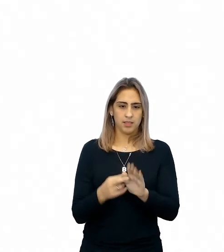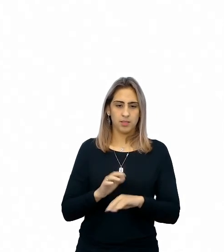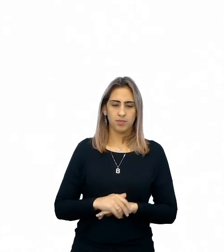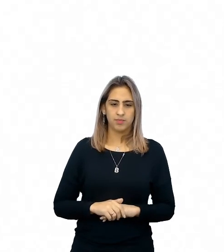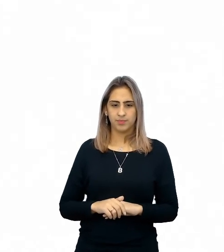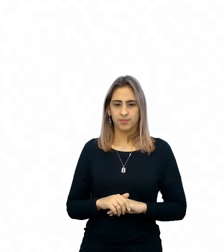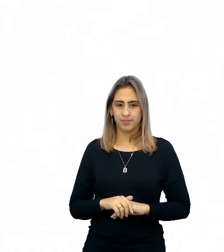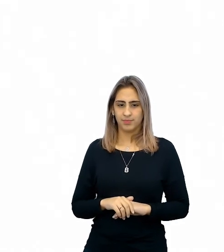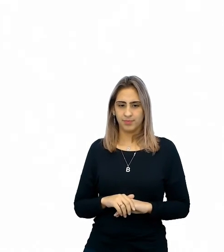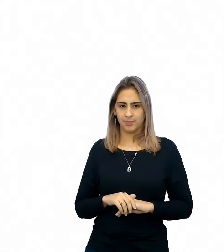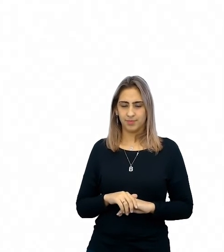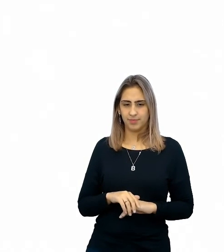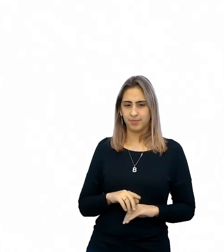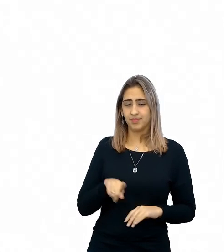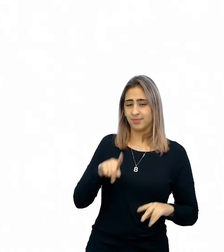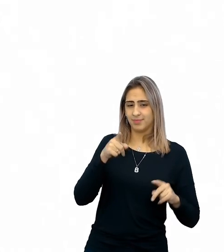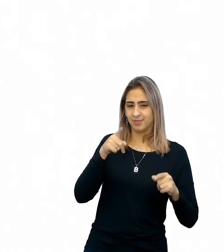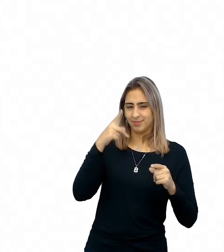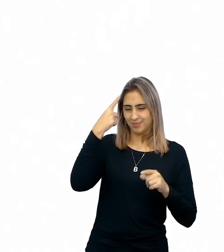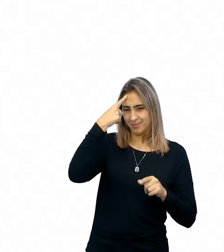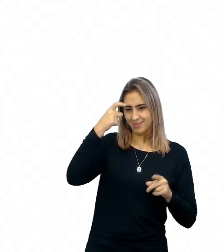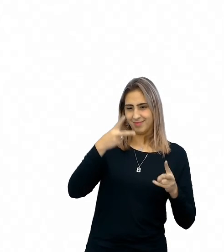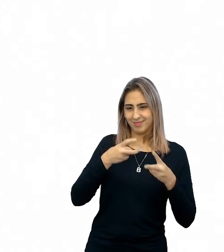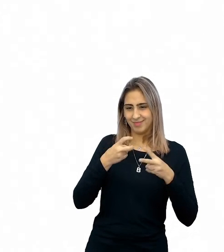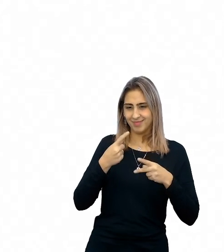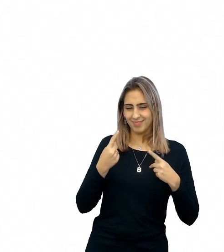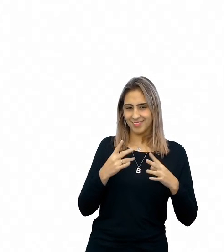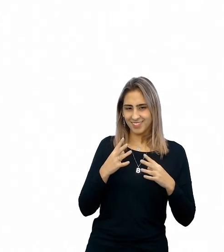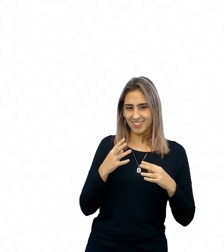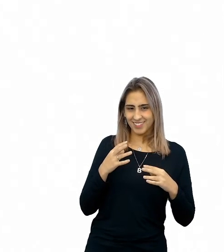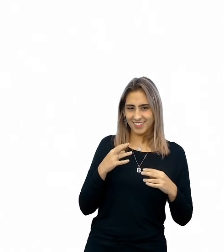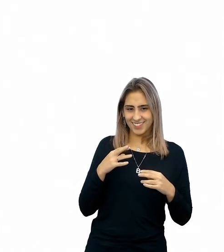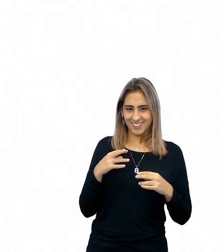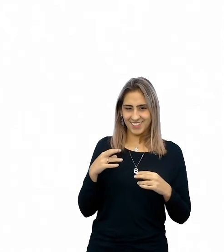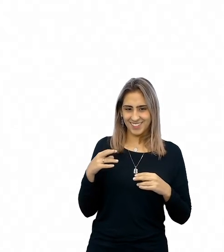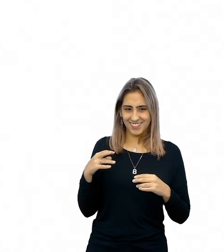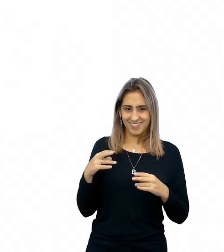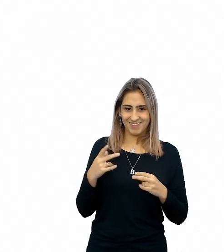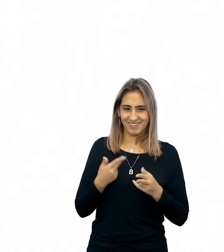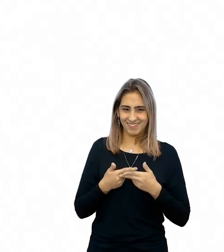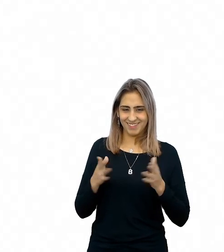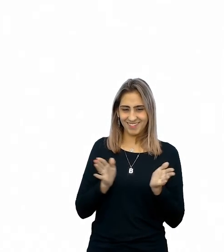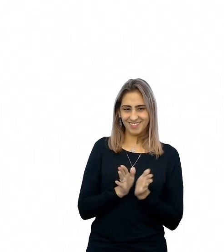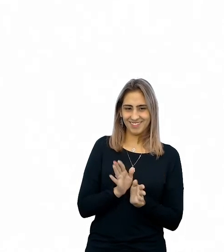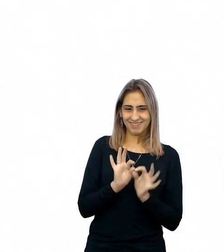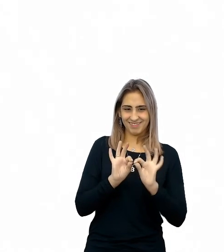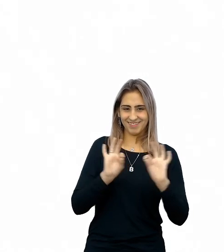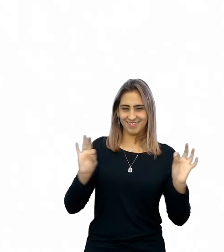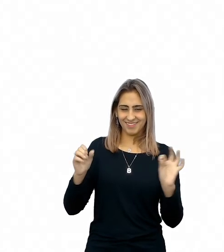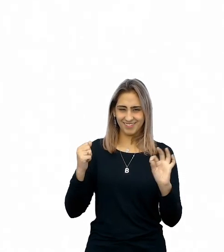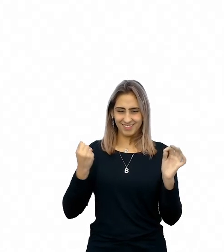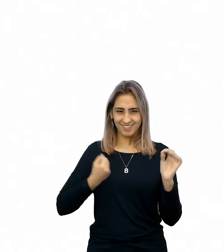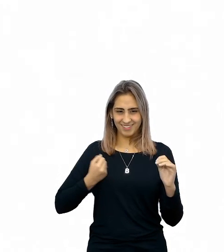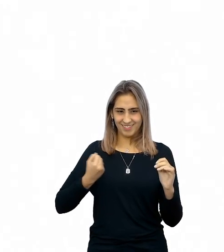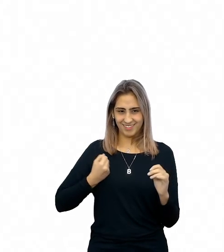certo? A ideia é de que ele perceba aqui, então, qual é o todo. Então, novamente, eu estou com a reta numérica